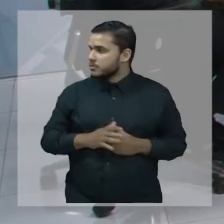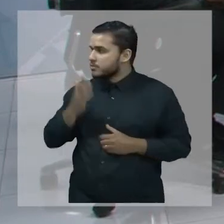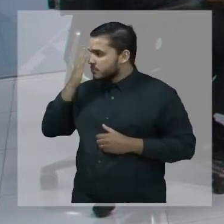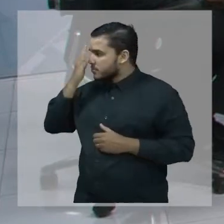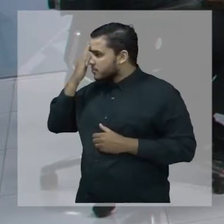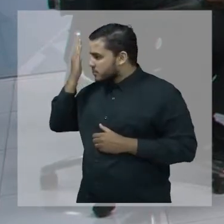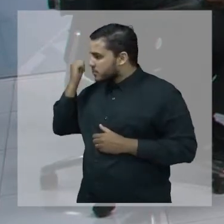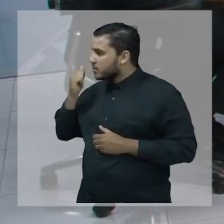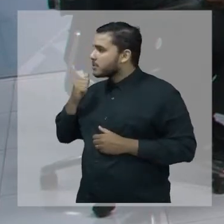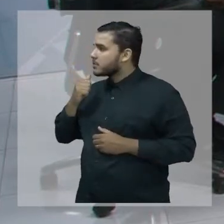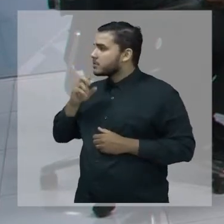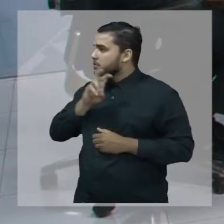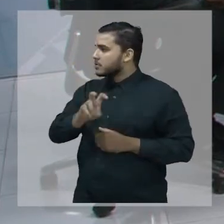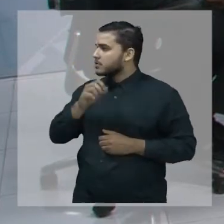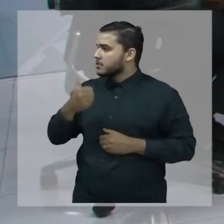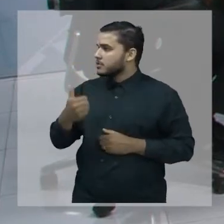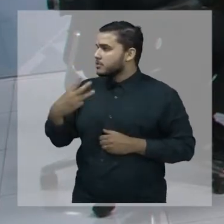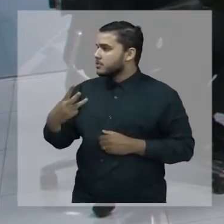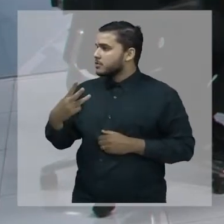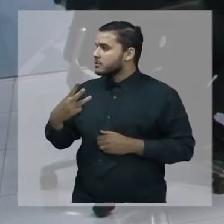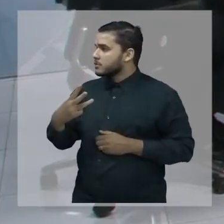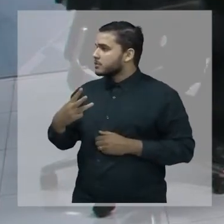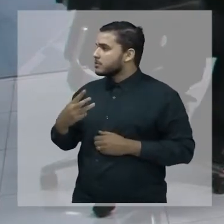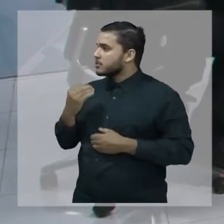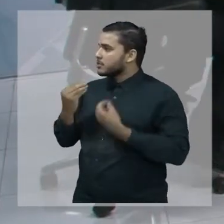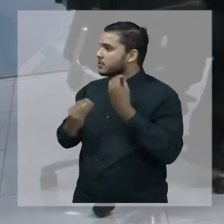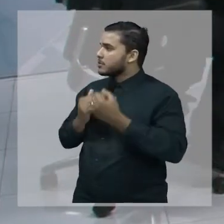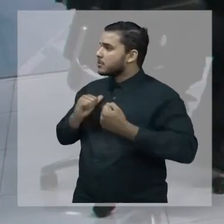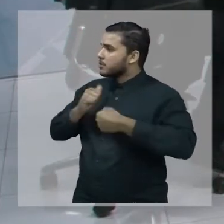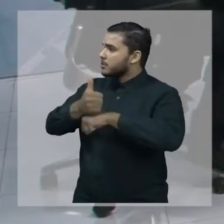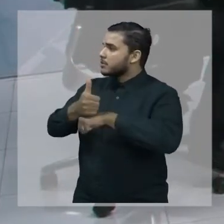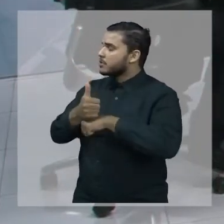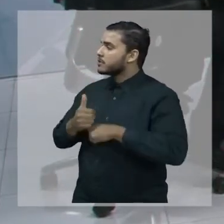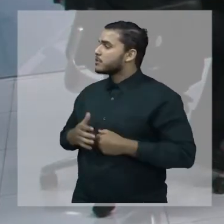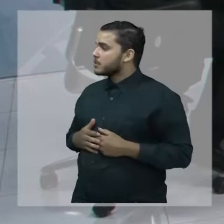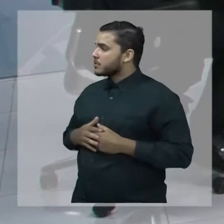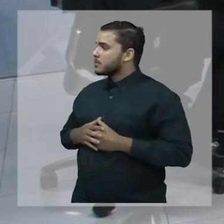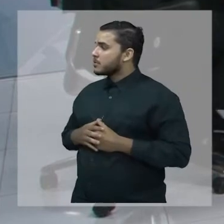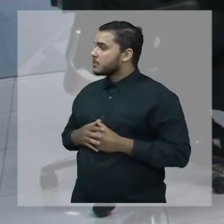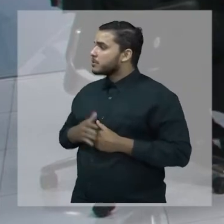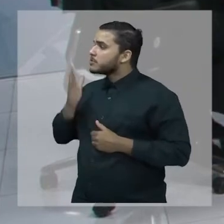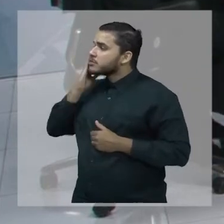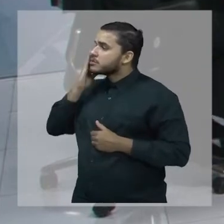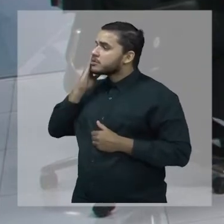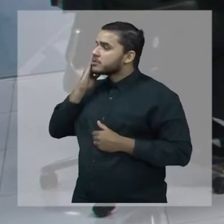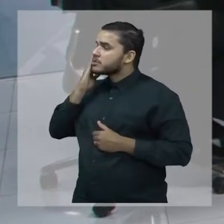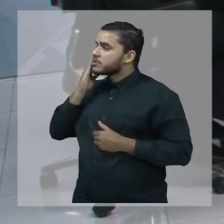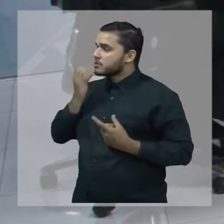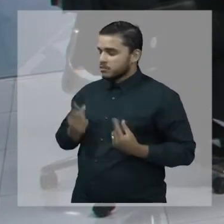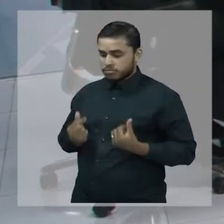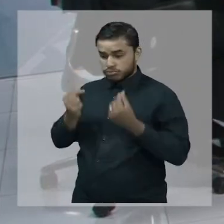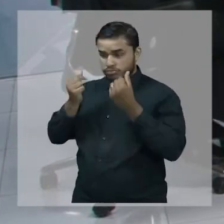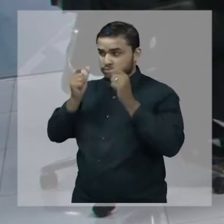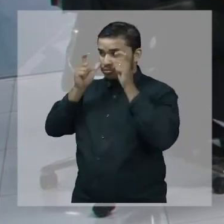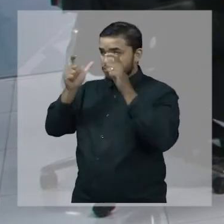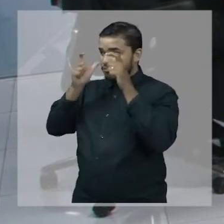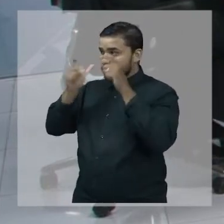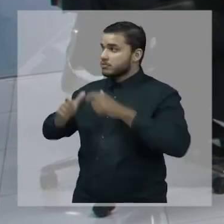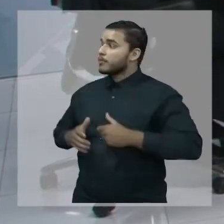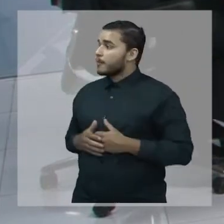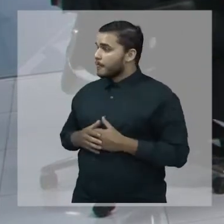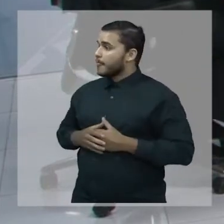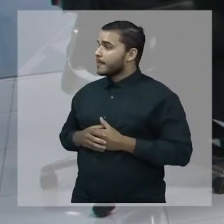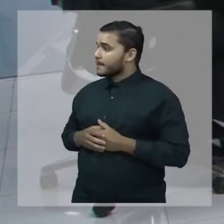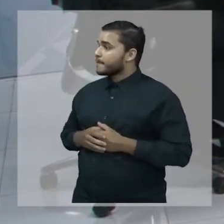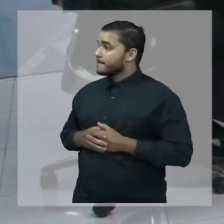representativa. composição dos 513? Sim, estou lembrado, sei como Não, é. é porque o poder econômico tem um poder, Sei, uma participação sei. muito forte.